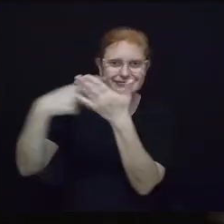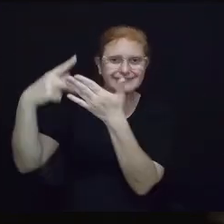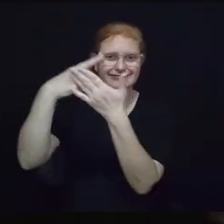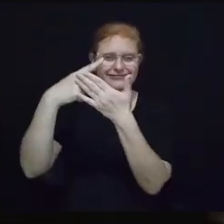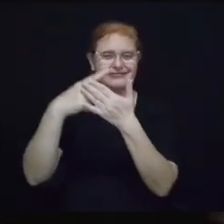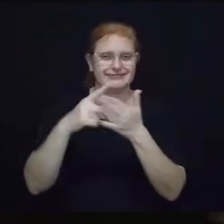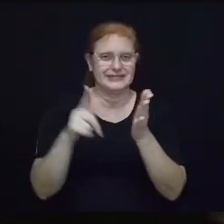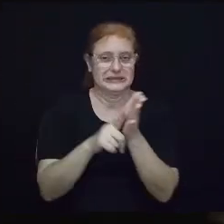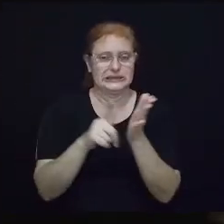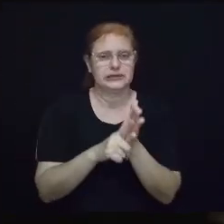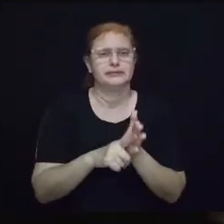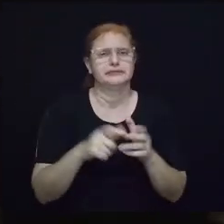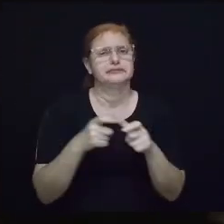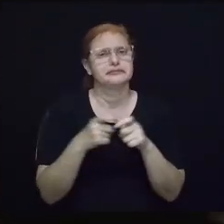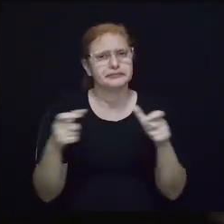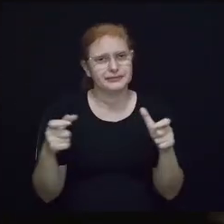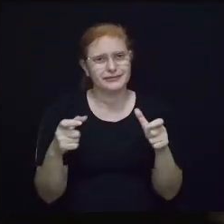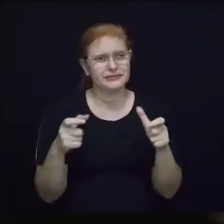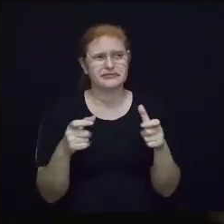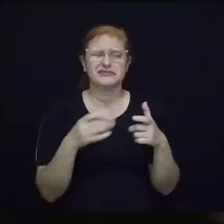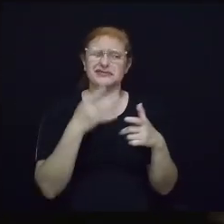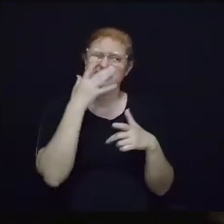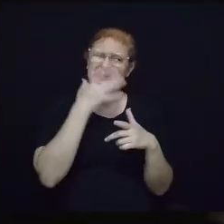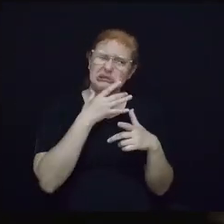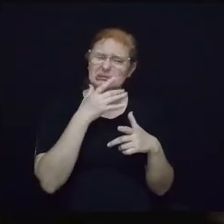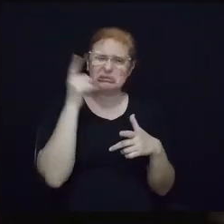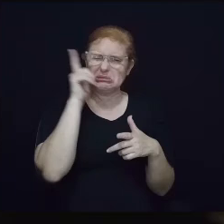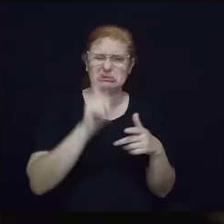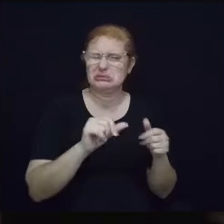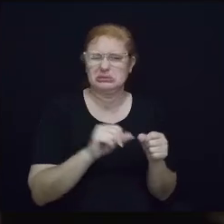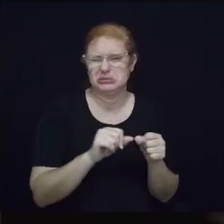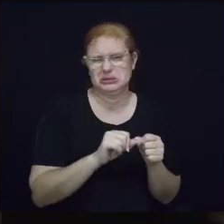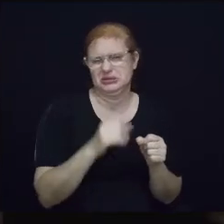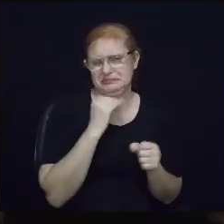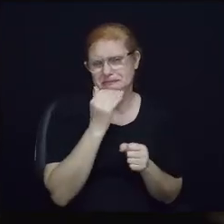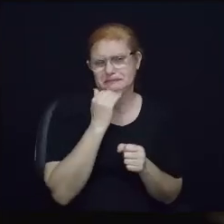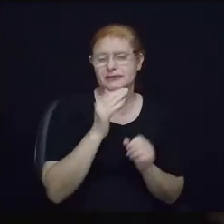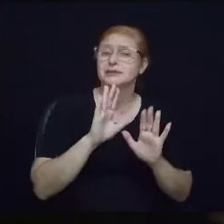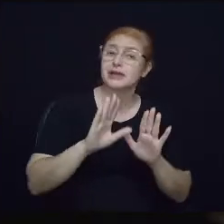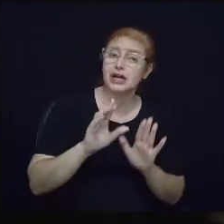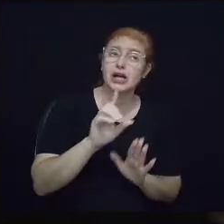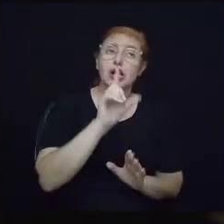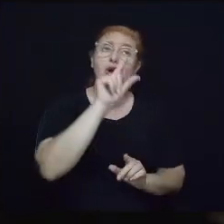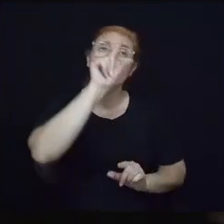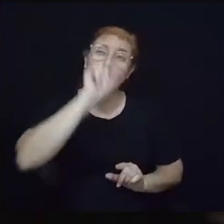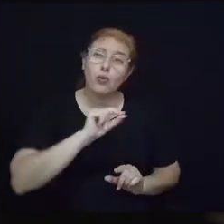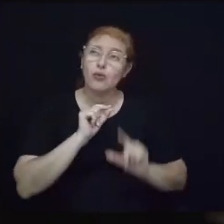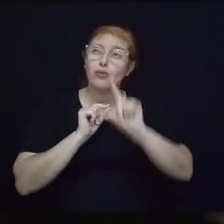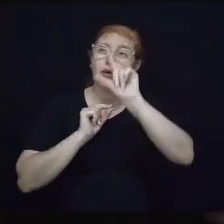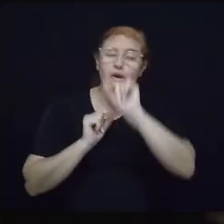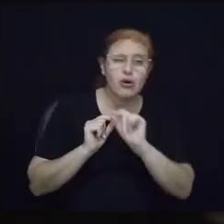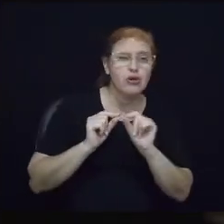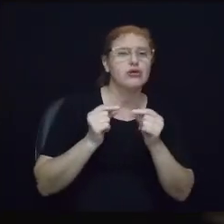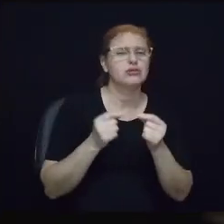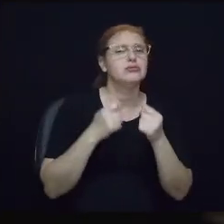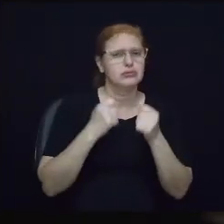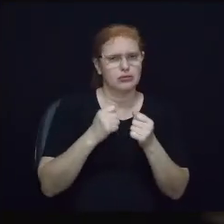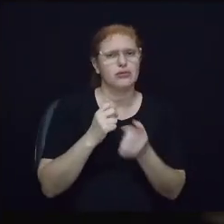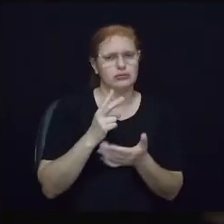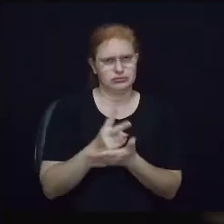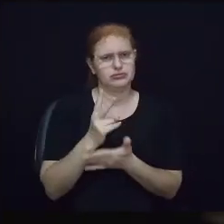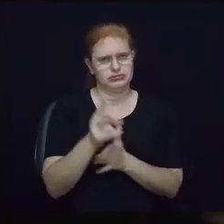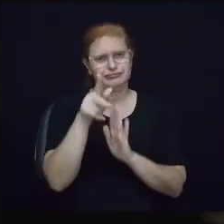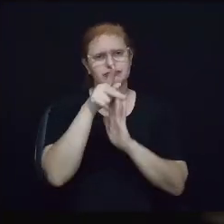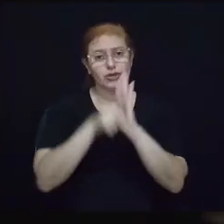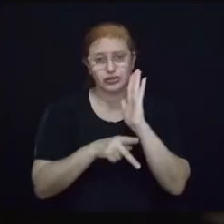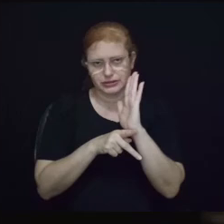Eu acredito que a maioria delas vai dar em nada, aquilo não vai dar em nada. Mas uma ou outra, sim, aquilo vai seguir adiante,